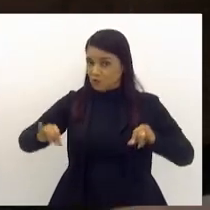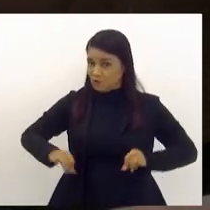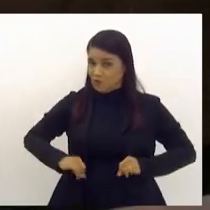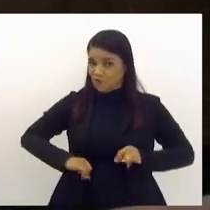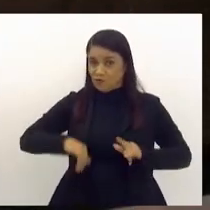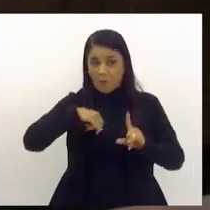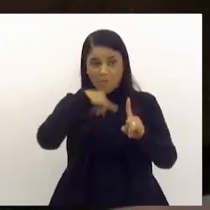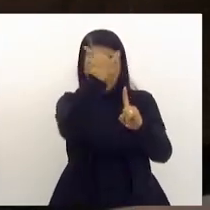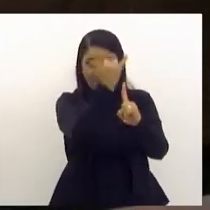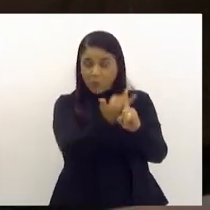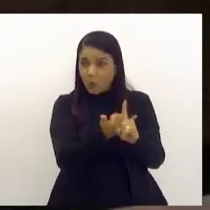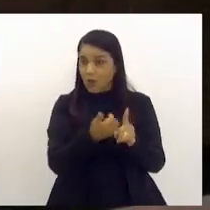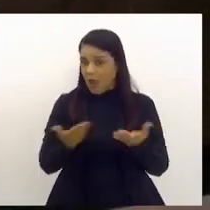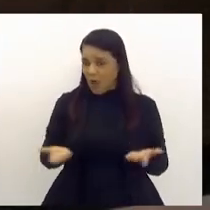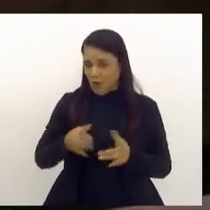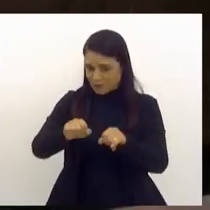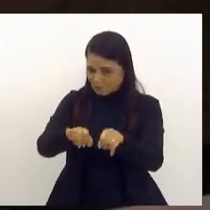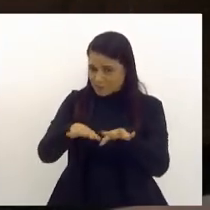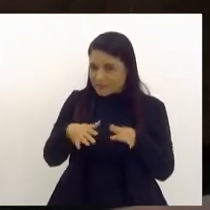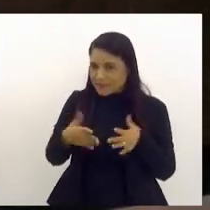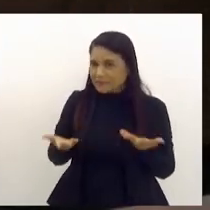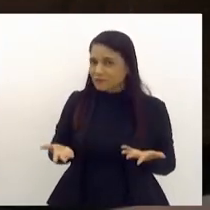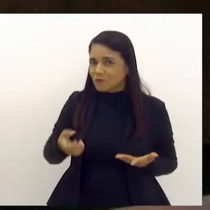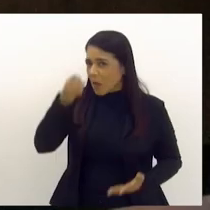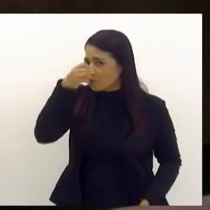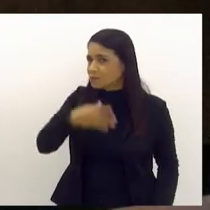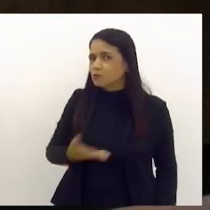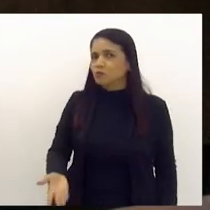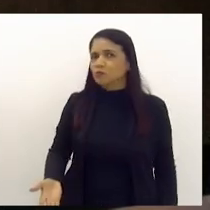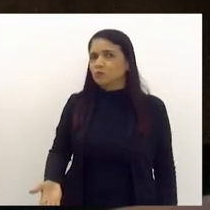nesse momento no plenário. É um absurdo.